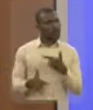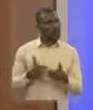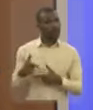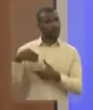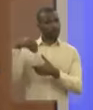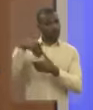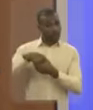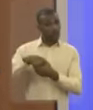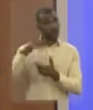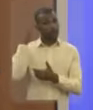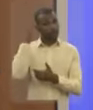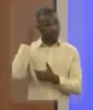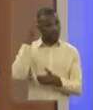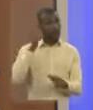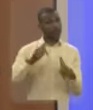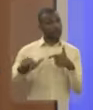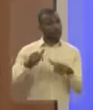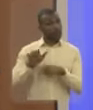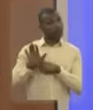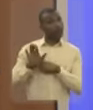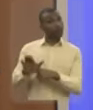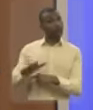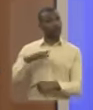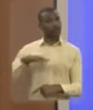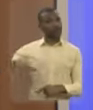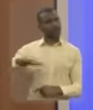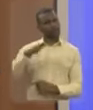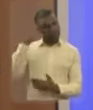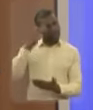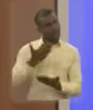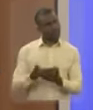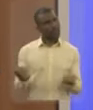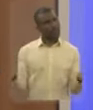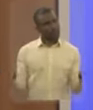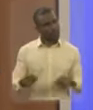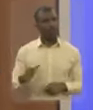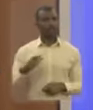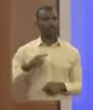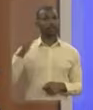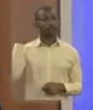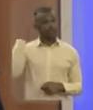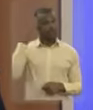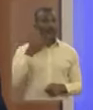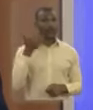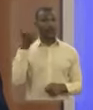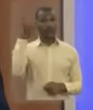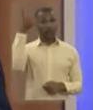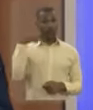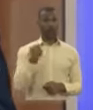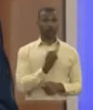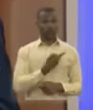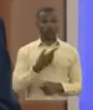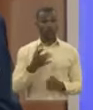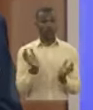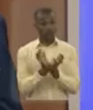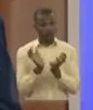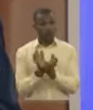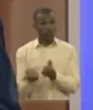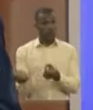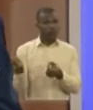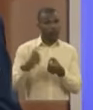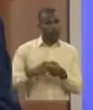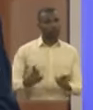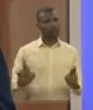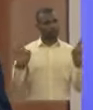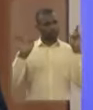Santo André que trabalham pela cidade e que acreditam que a gente pode ter uma Santo André melhor o nosso grupo quer voltar a ter